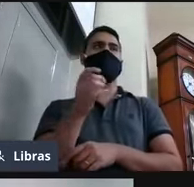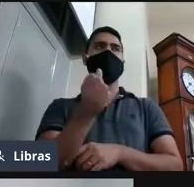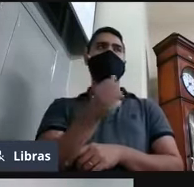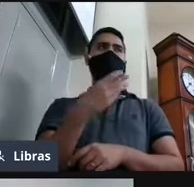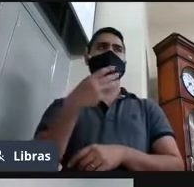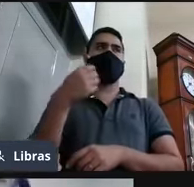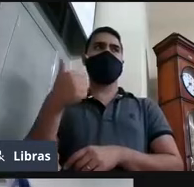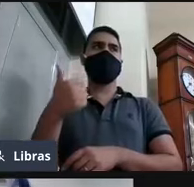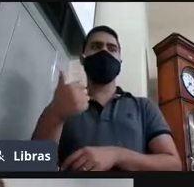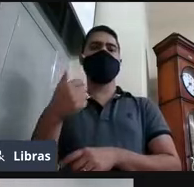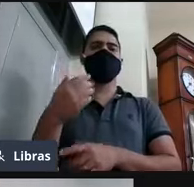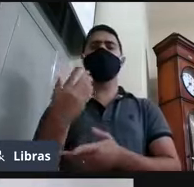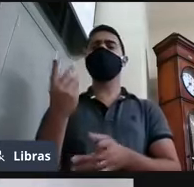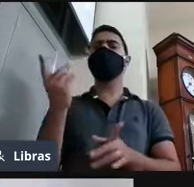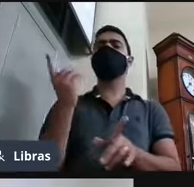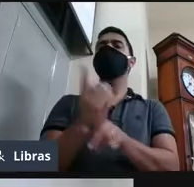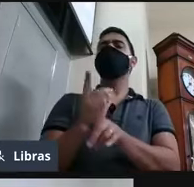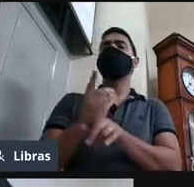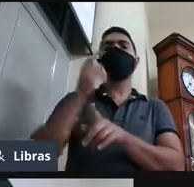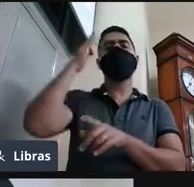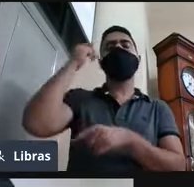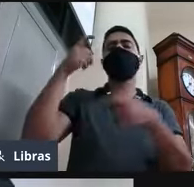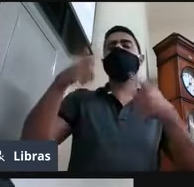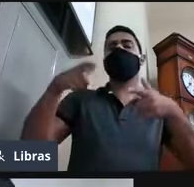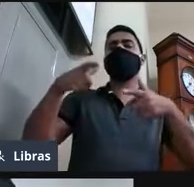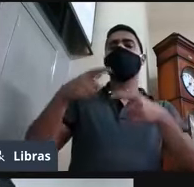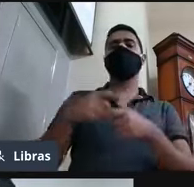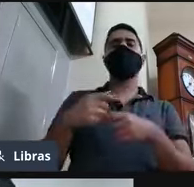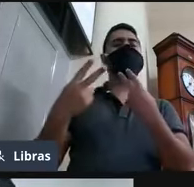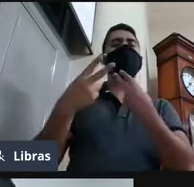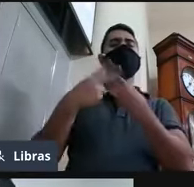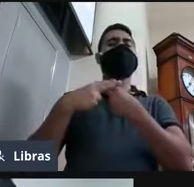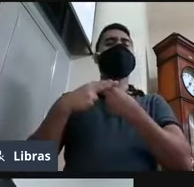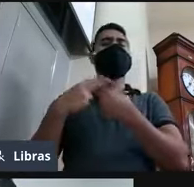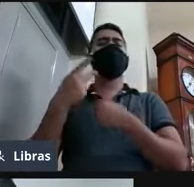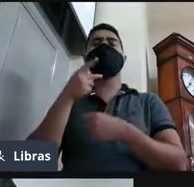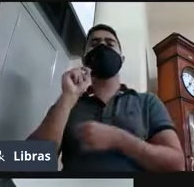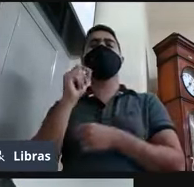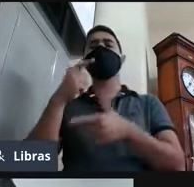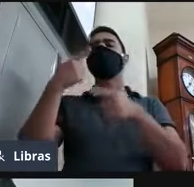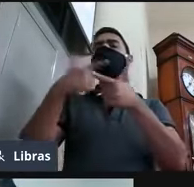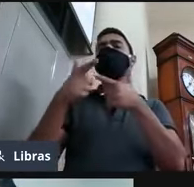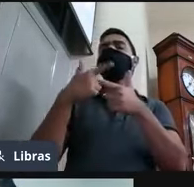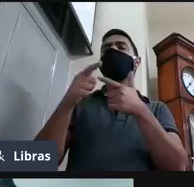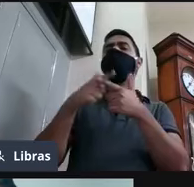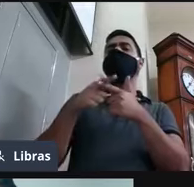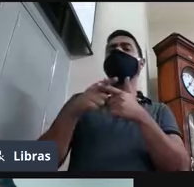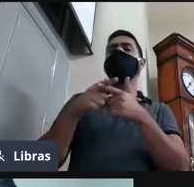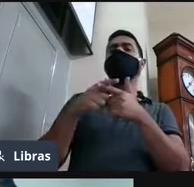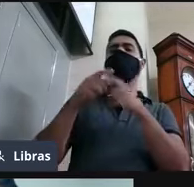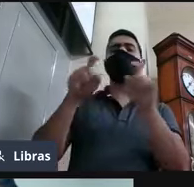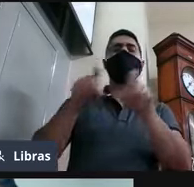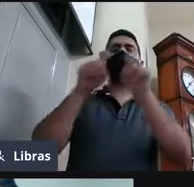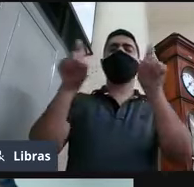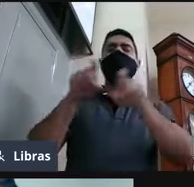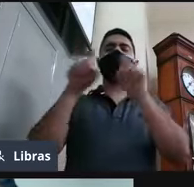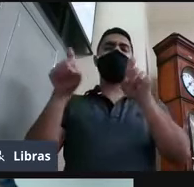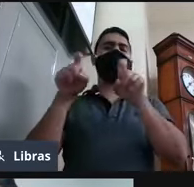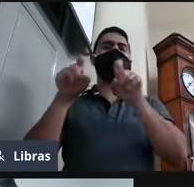1.631.000 não se consegue comprovar, e a defesa do município é que é problema de informática, o sistema